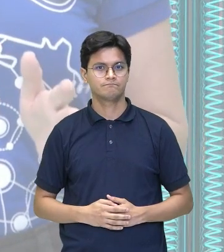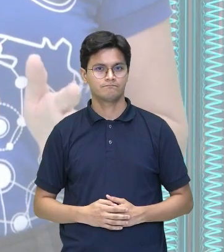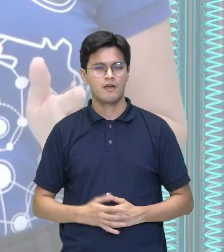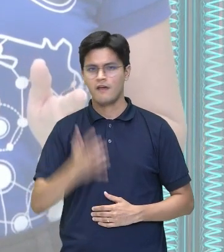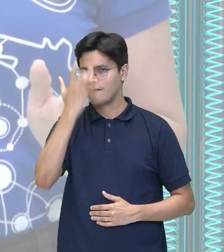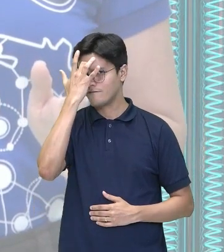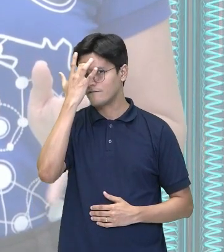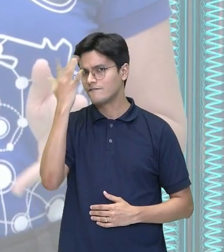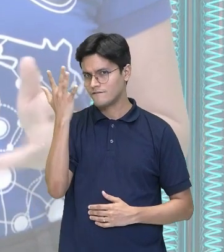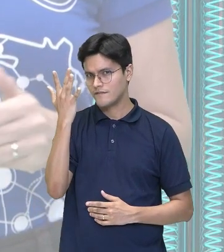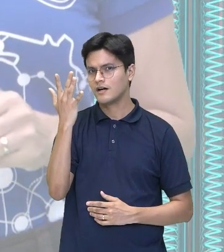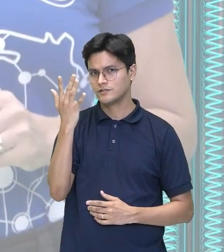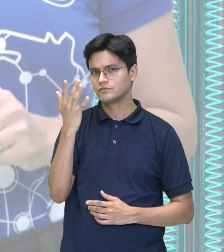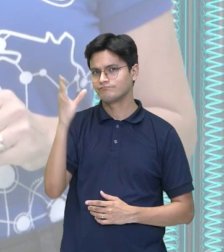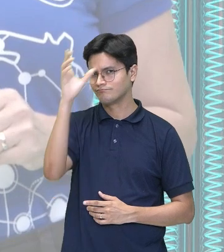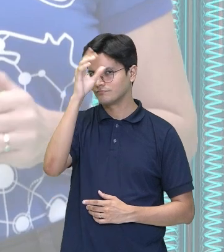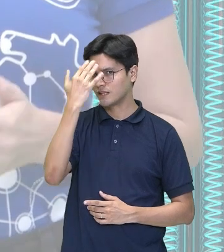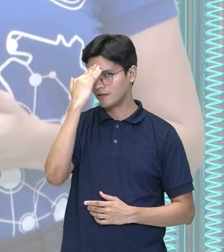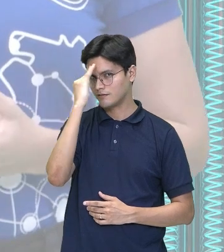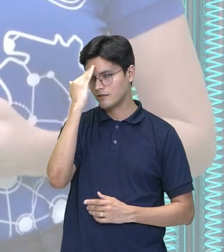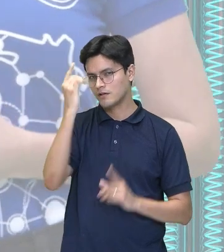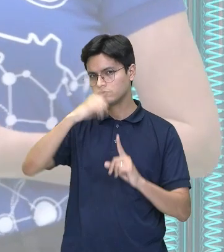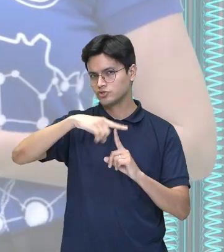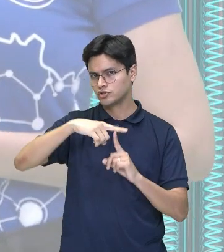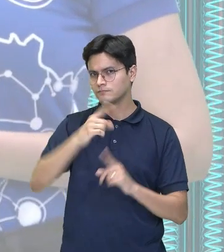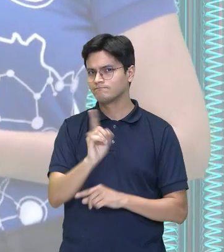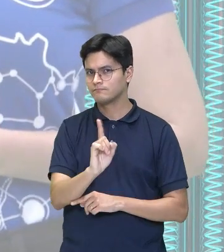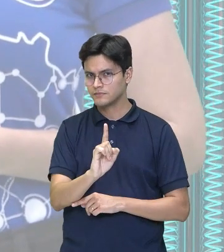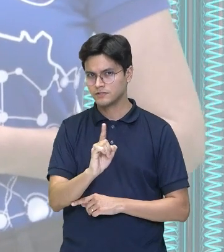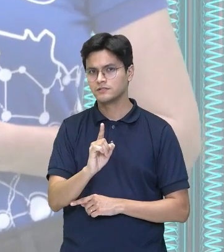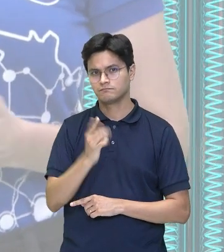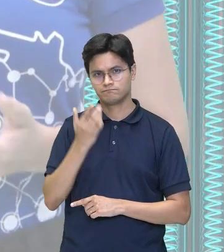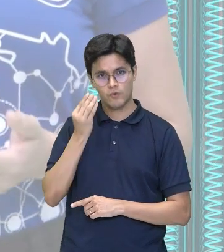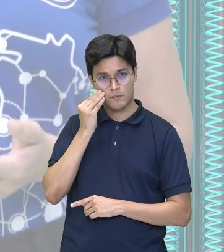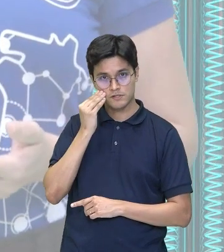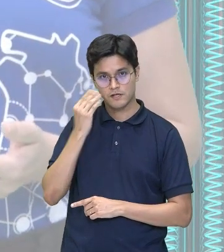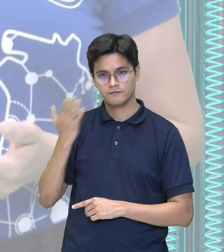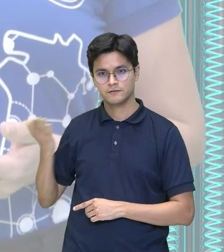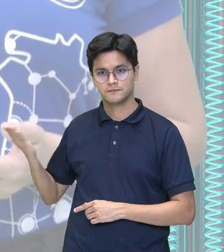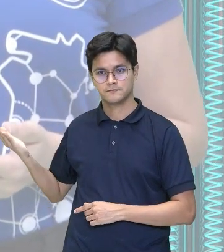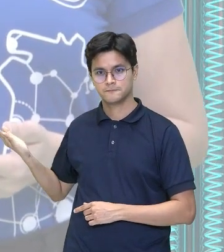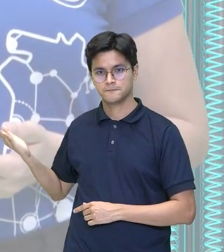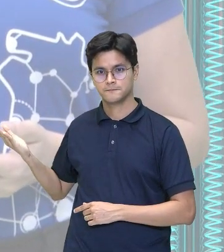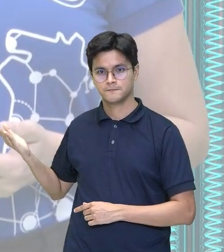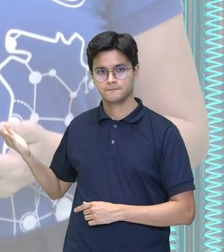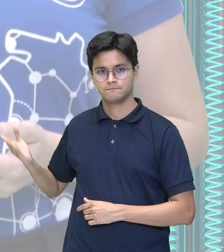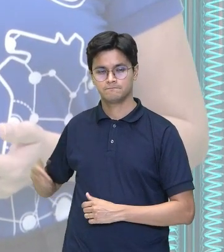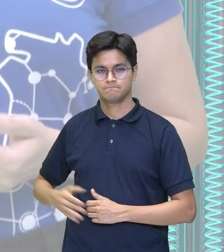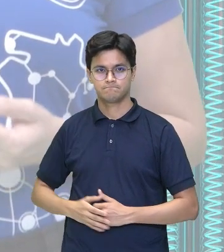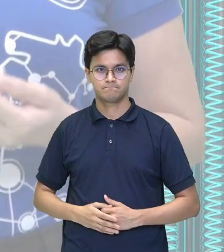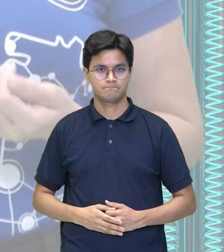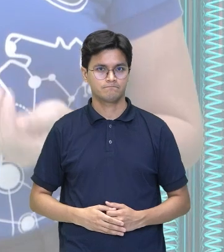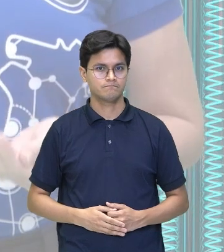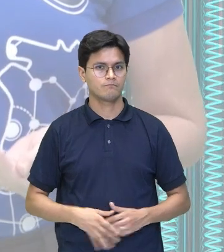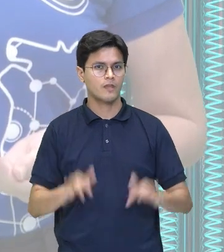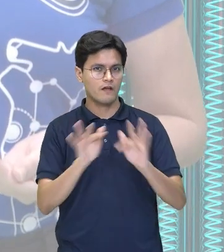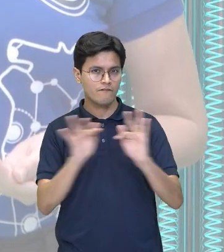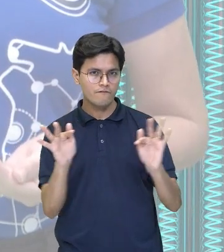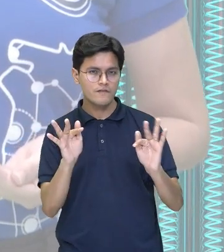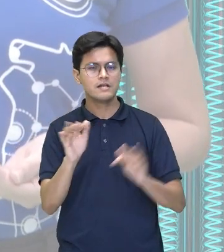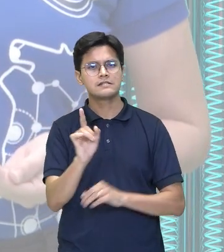fácil a forma negativa, people. Observe aqui junto comigo. Então, Para as frases negativas, o que eu